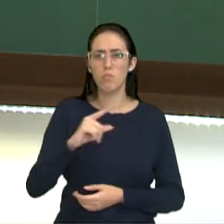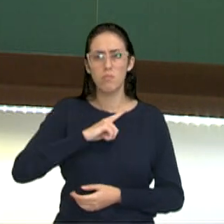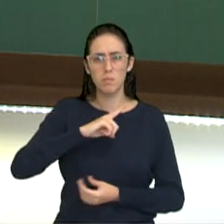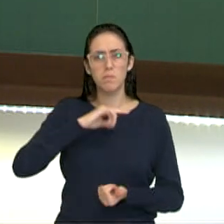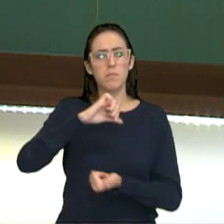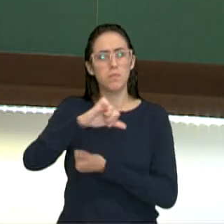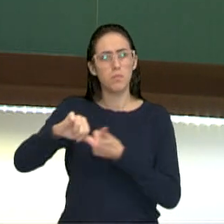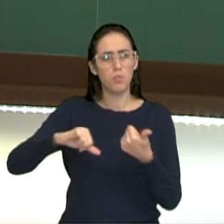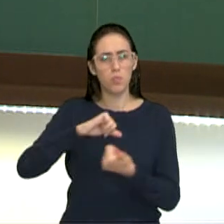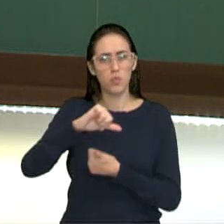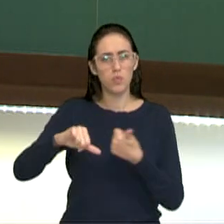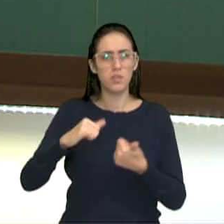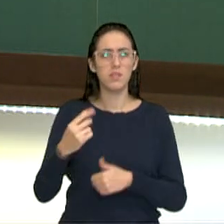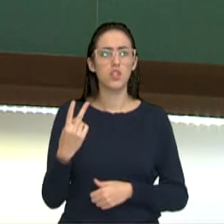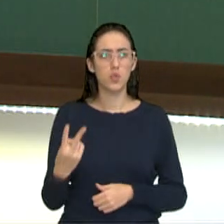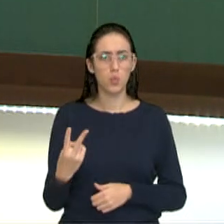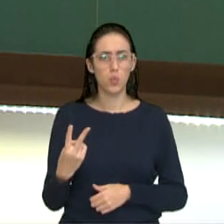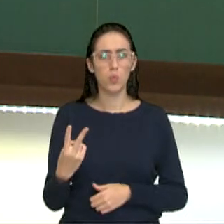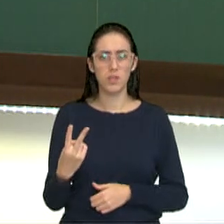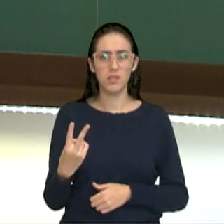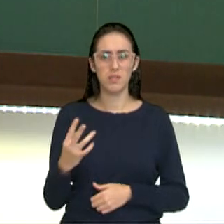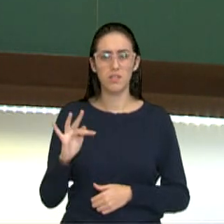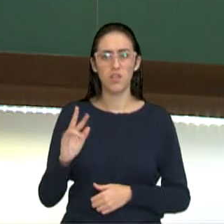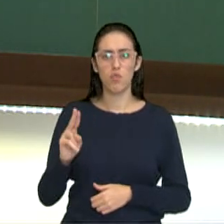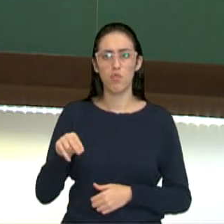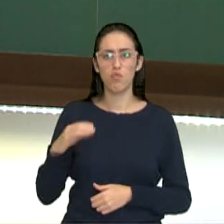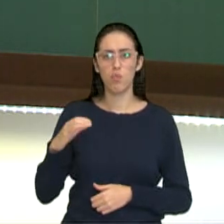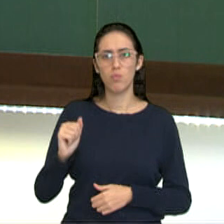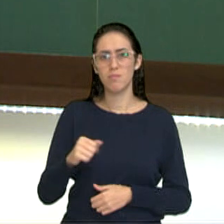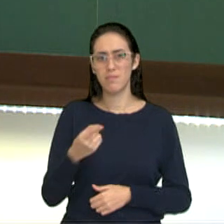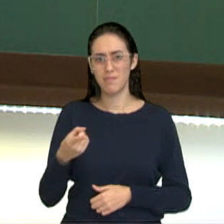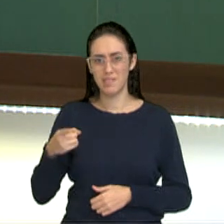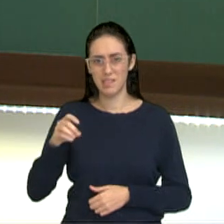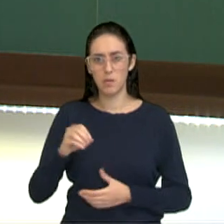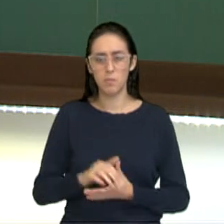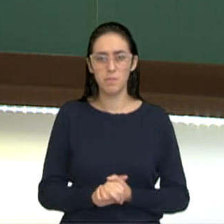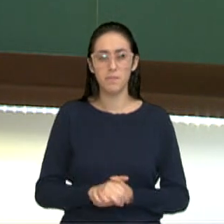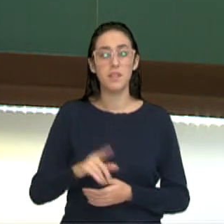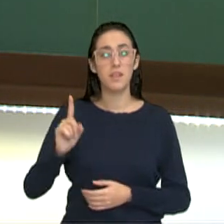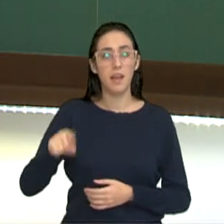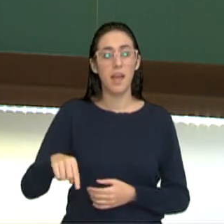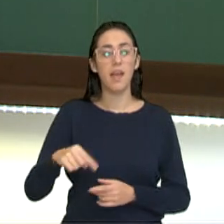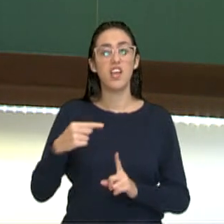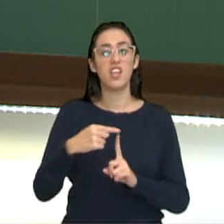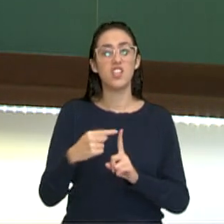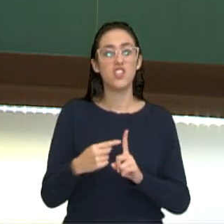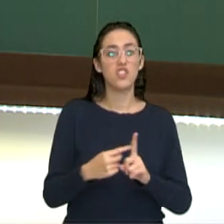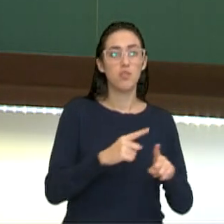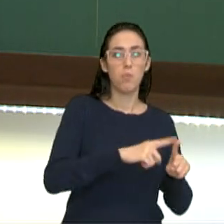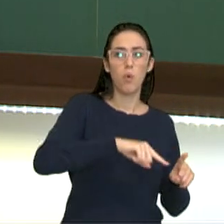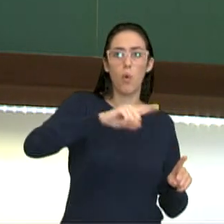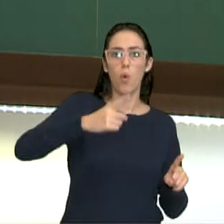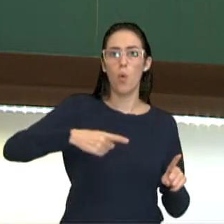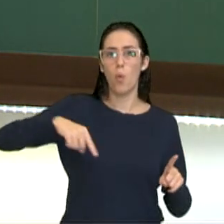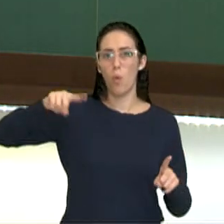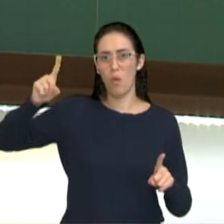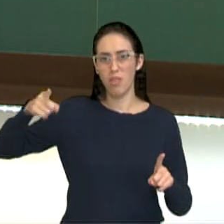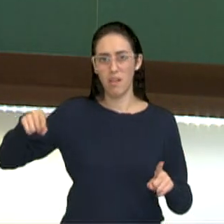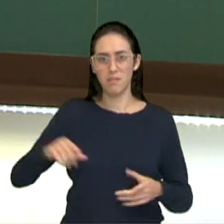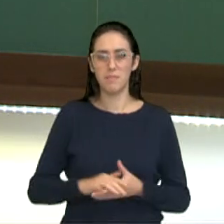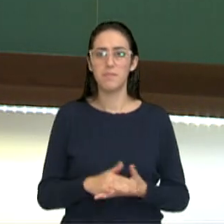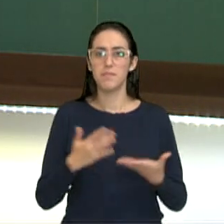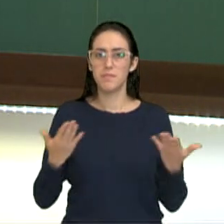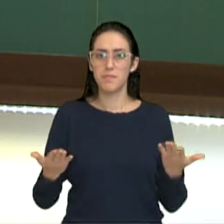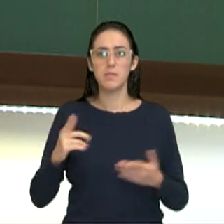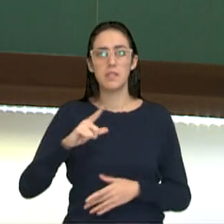ocorreram nessas duas funções, né? Então, é o tipo de onda que ela faz, né? Então,